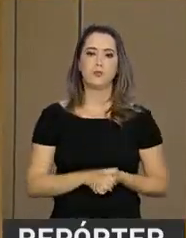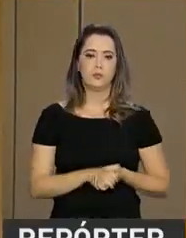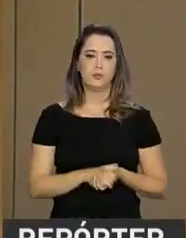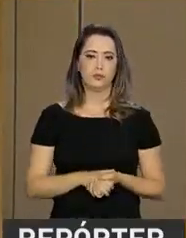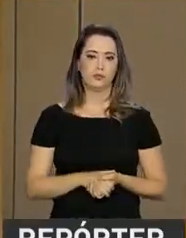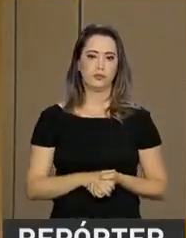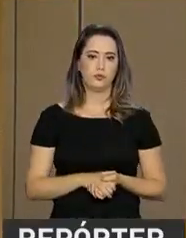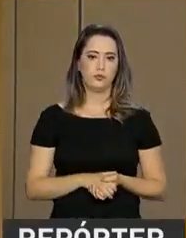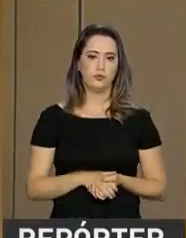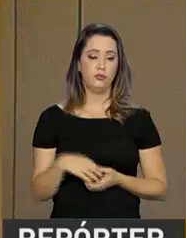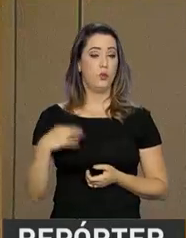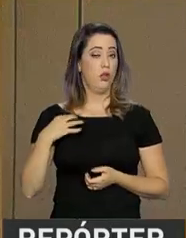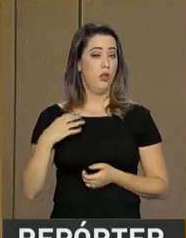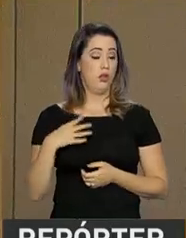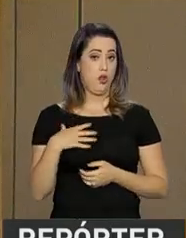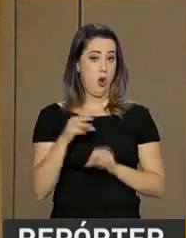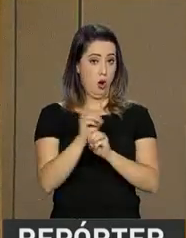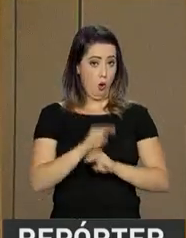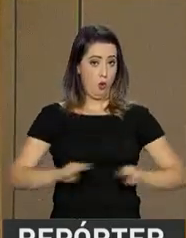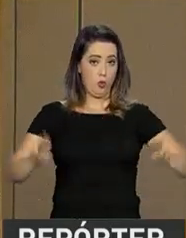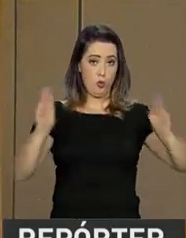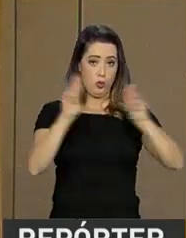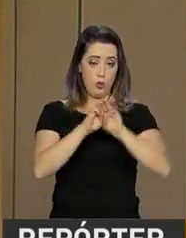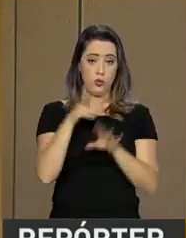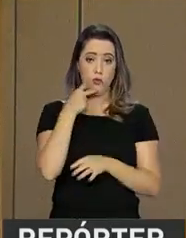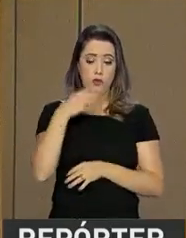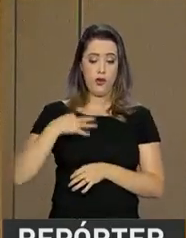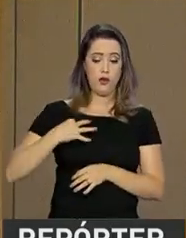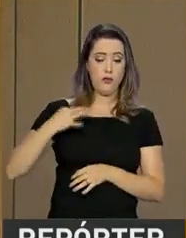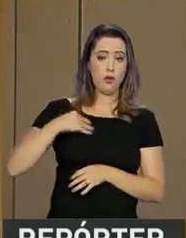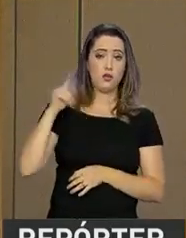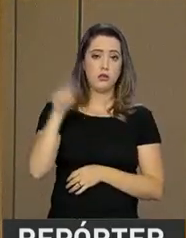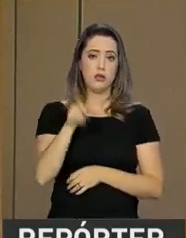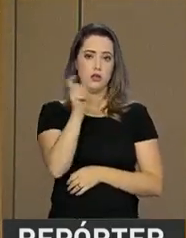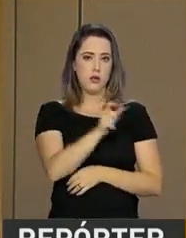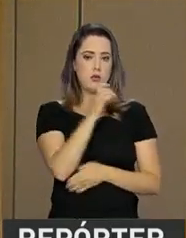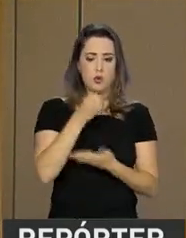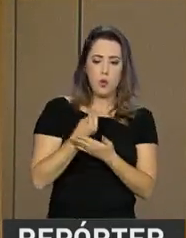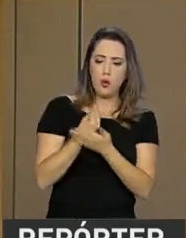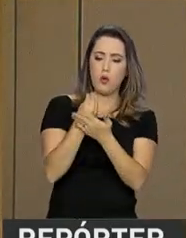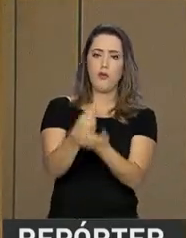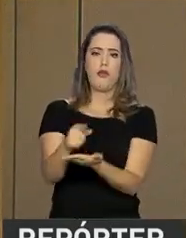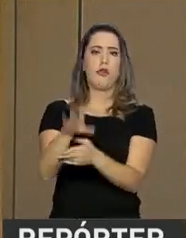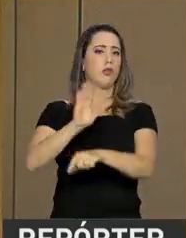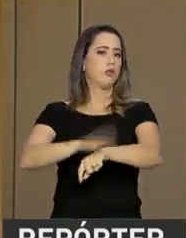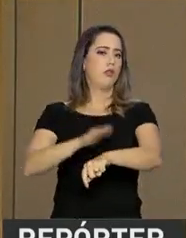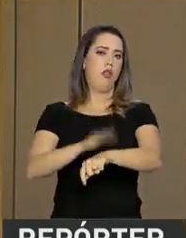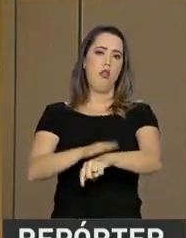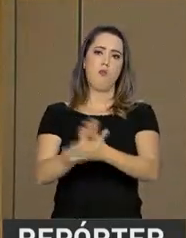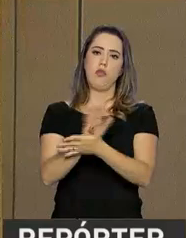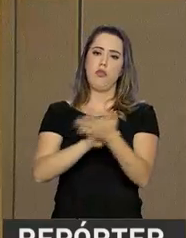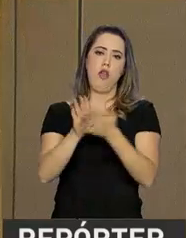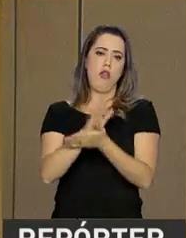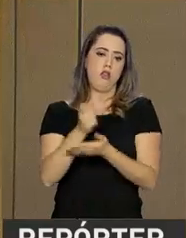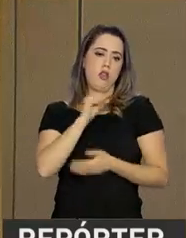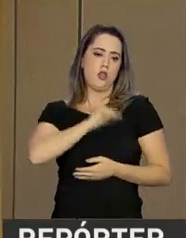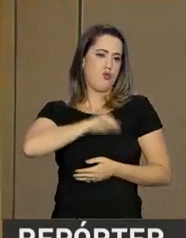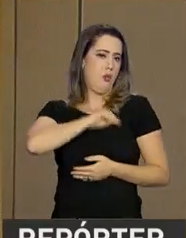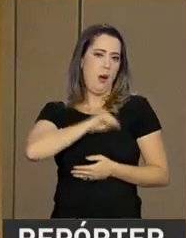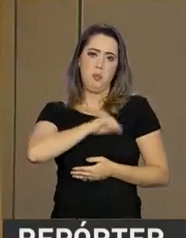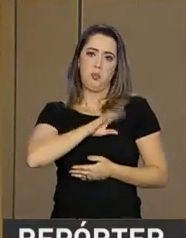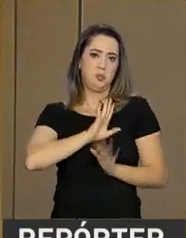voluntária pessoa que por interesse pessoal ou pelo seu espírito cívico dedica parte do seu tempo sem remuneração a